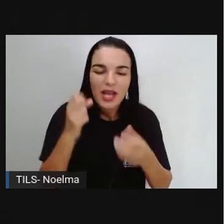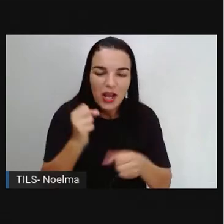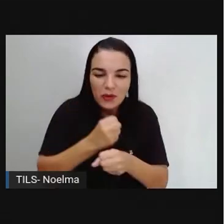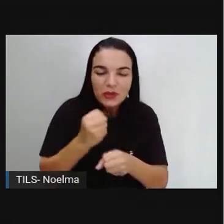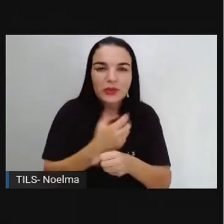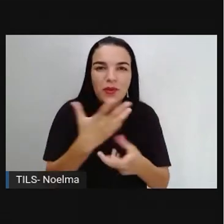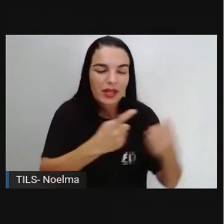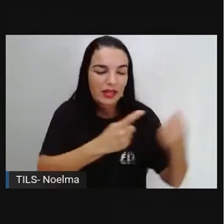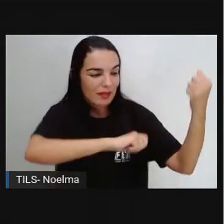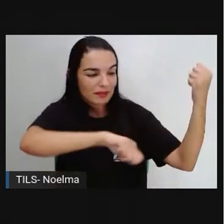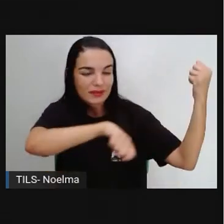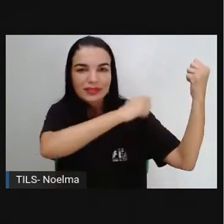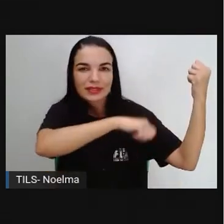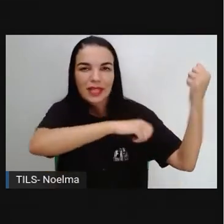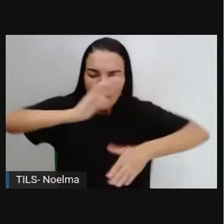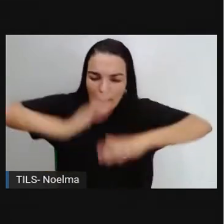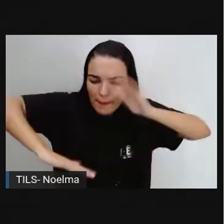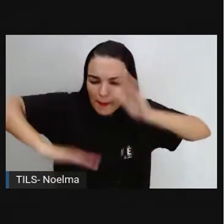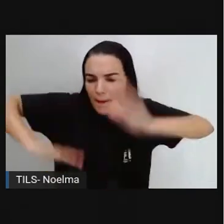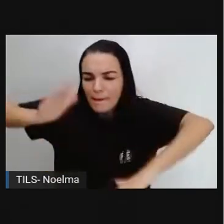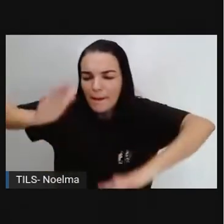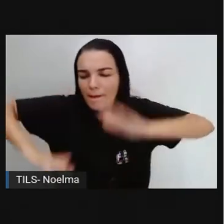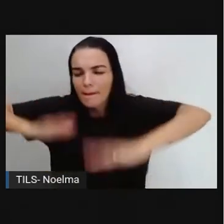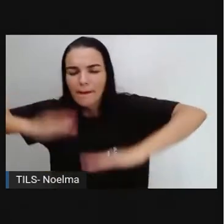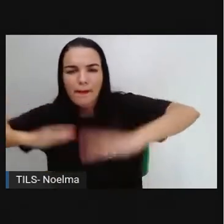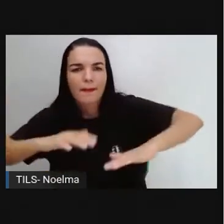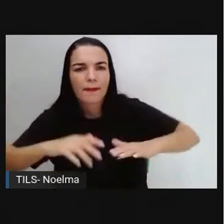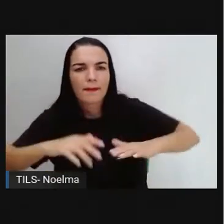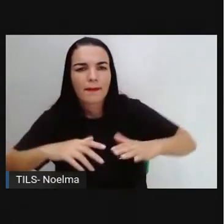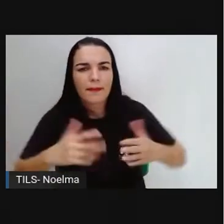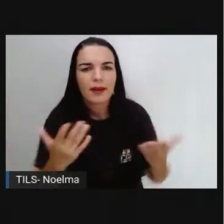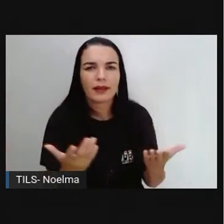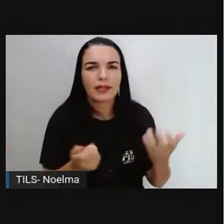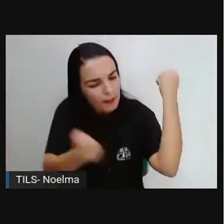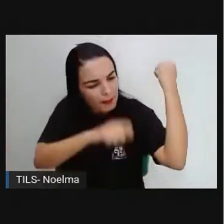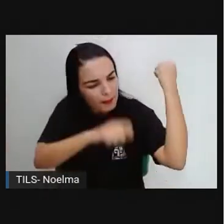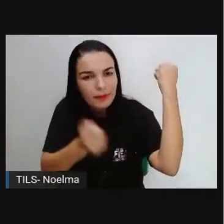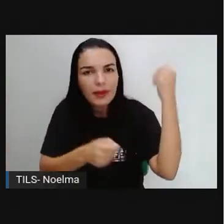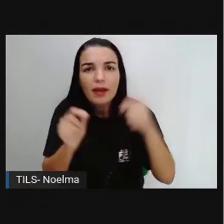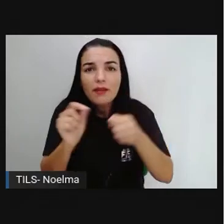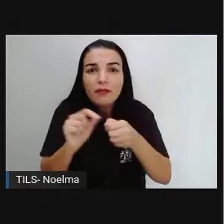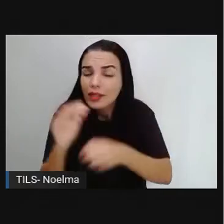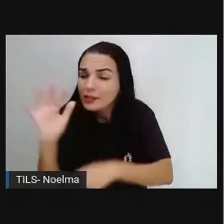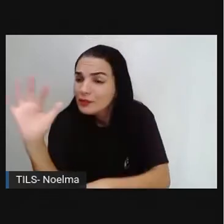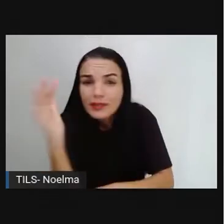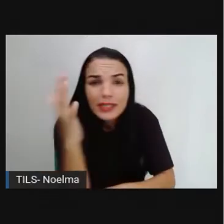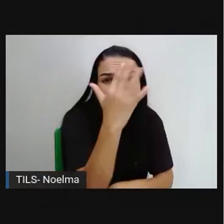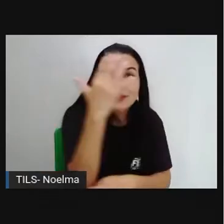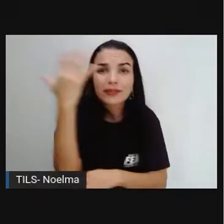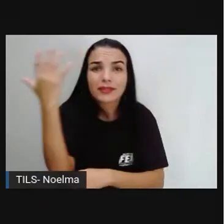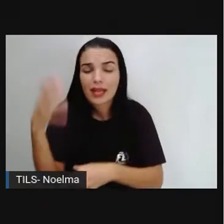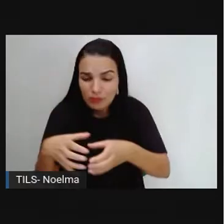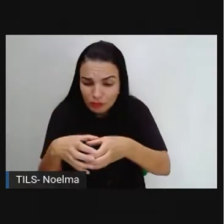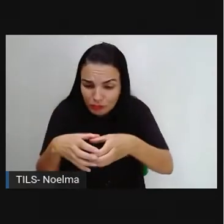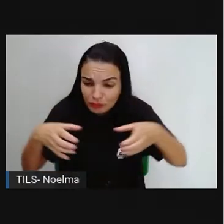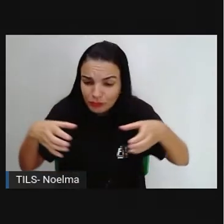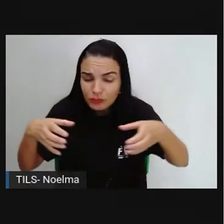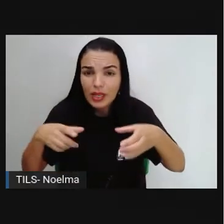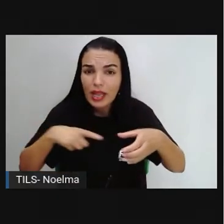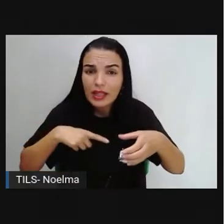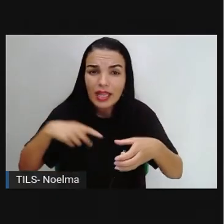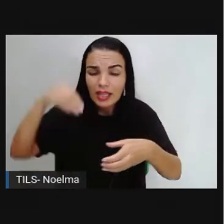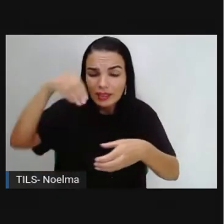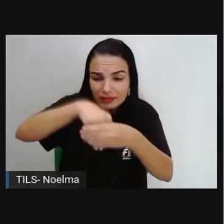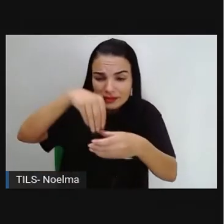que dizer dos tambores? O que dizer das maracas? A maraca, que ela é feita de cabaça ou de cuia, dentro dela vai sementes, ou